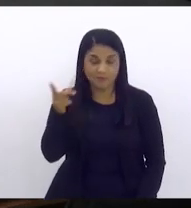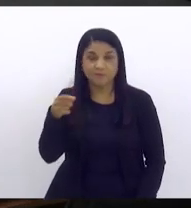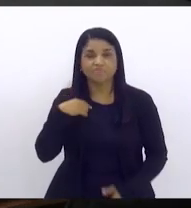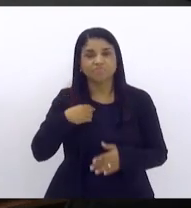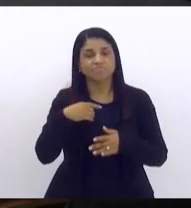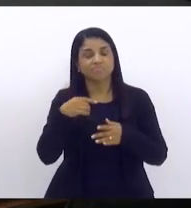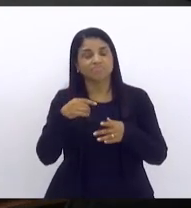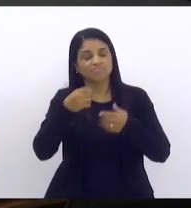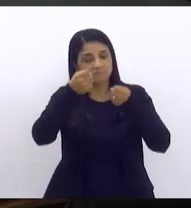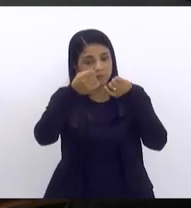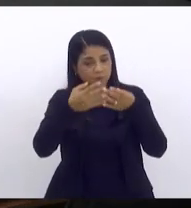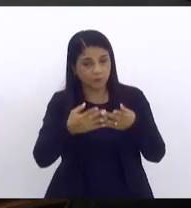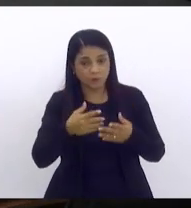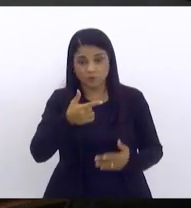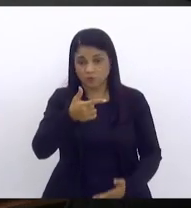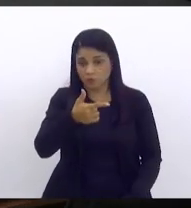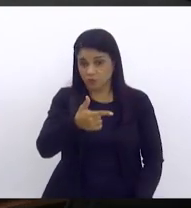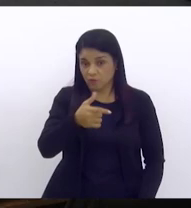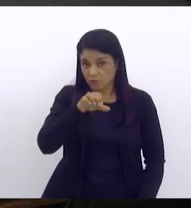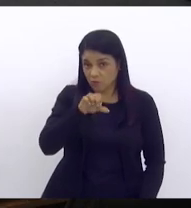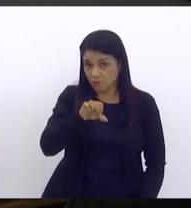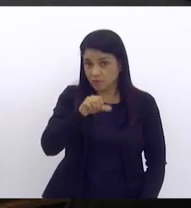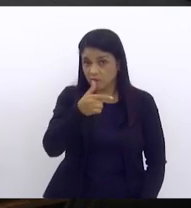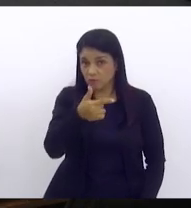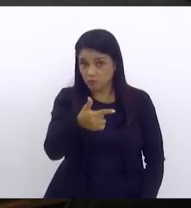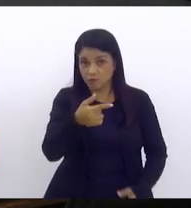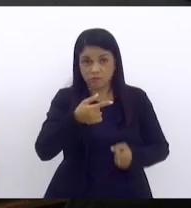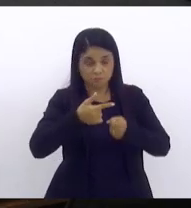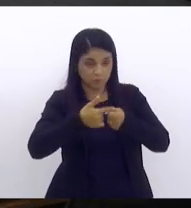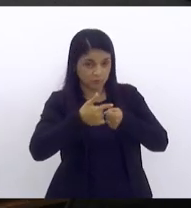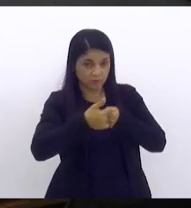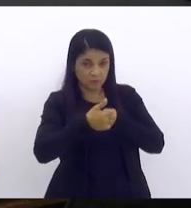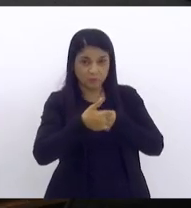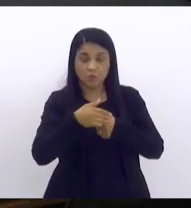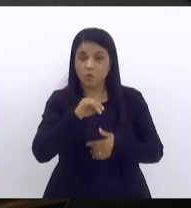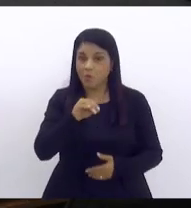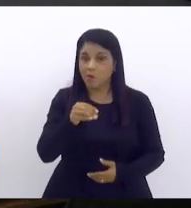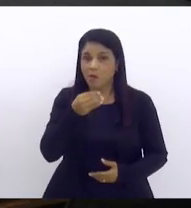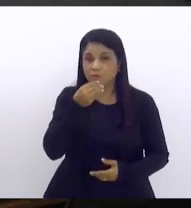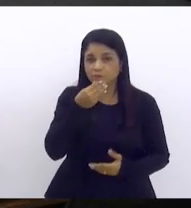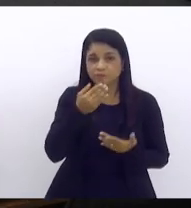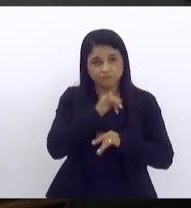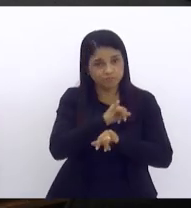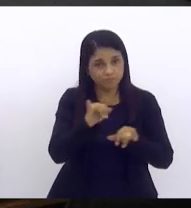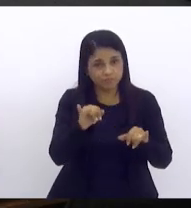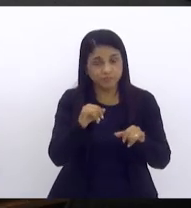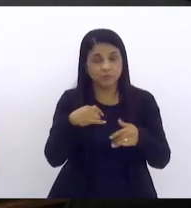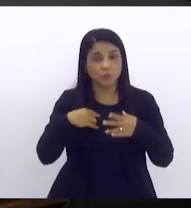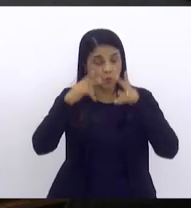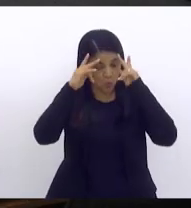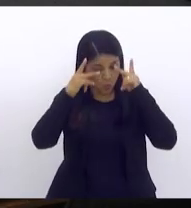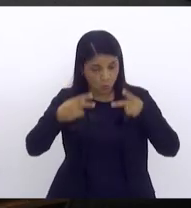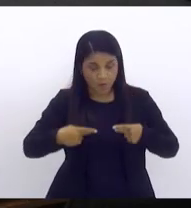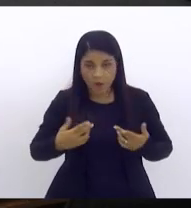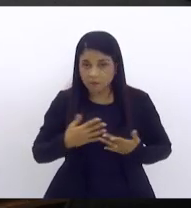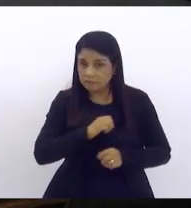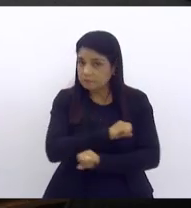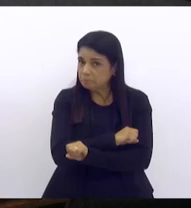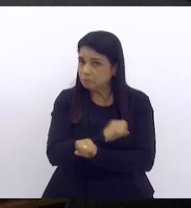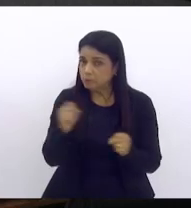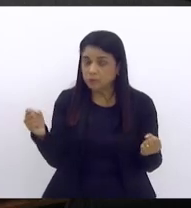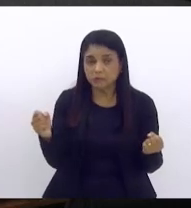tocou nesse ponto dos 92 municípios. Eu queria aproveitar até para dizer que, humanamente falando, é